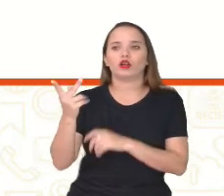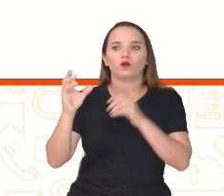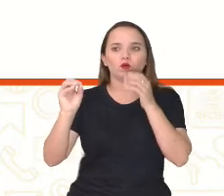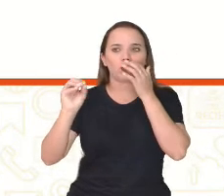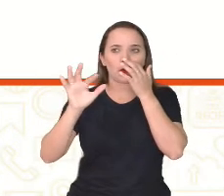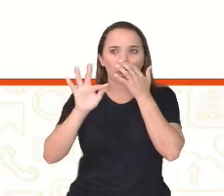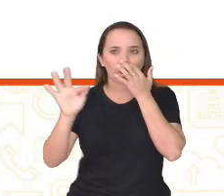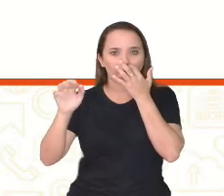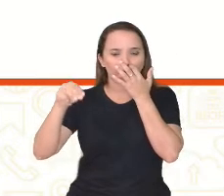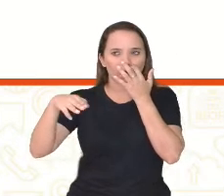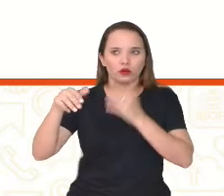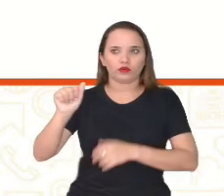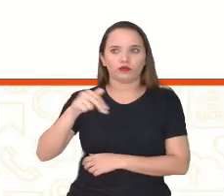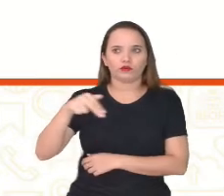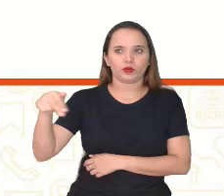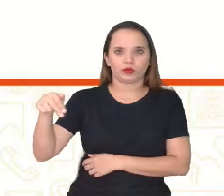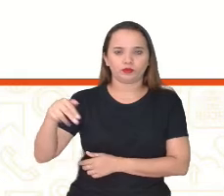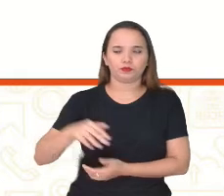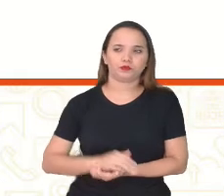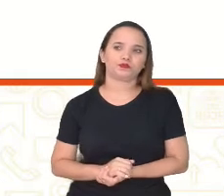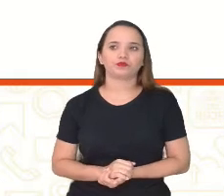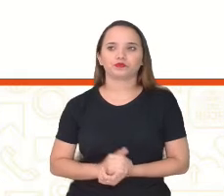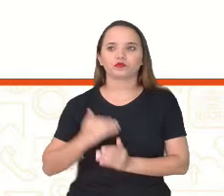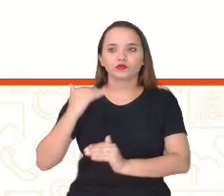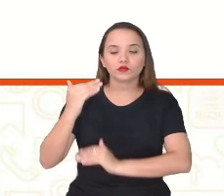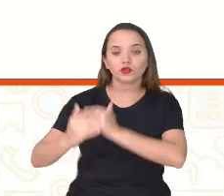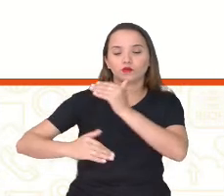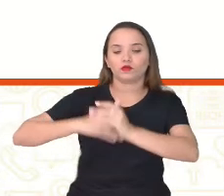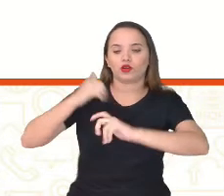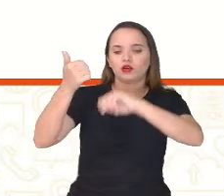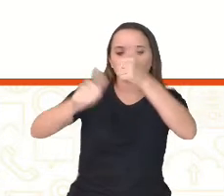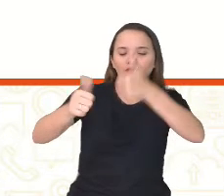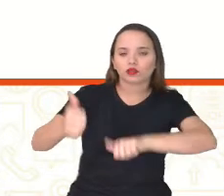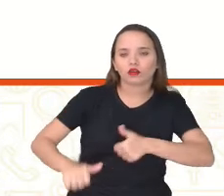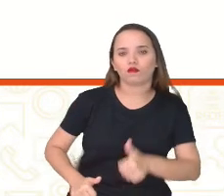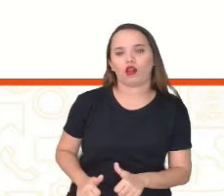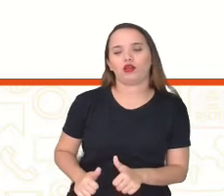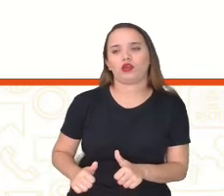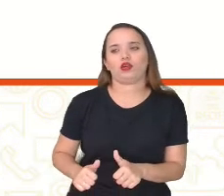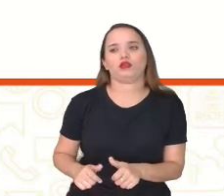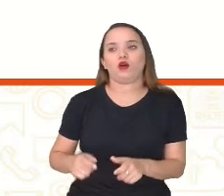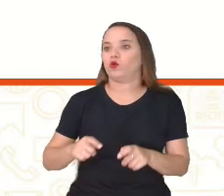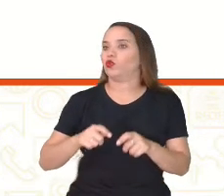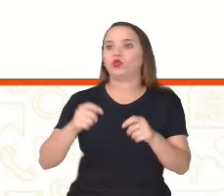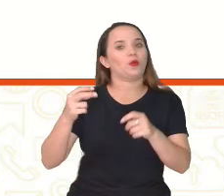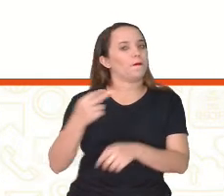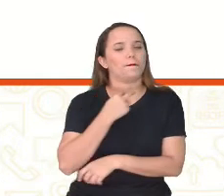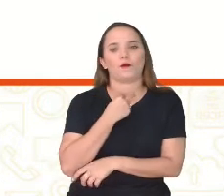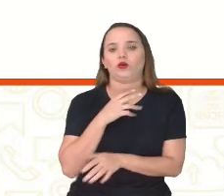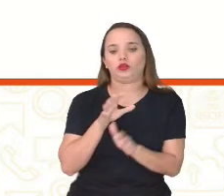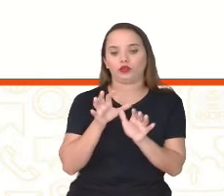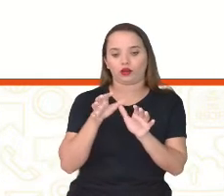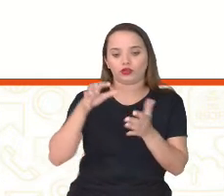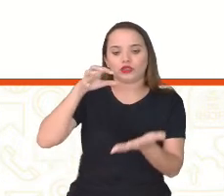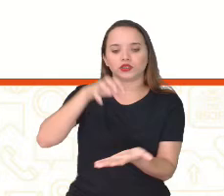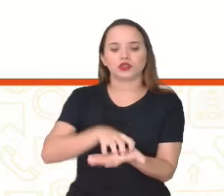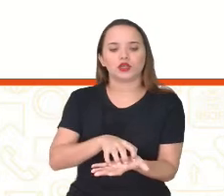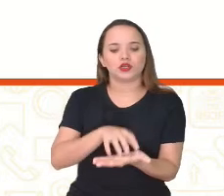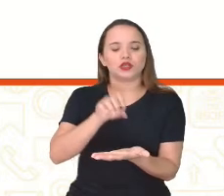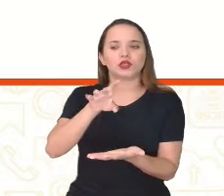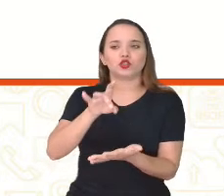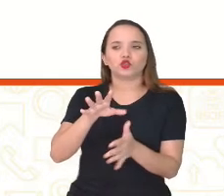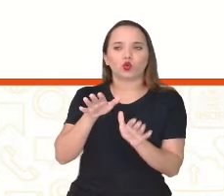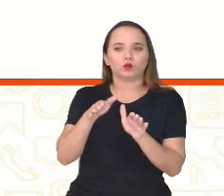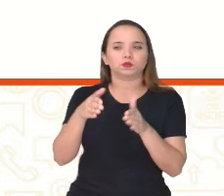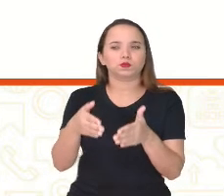Hoffman. O processo avaliativo não deve estar centrado no entendimento imediato pelo aluno